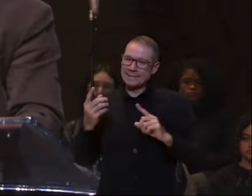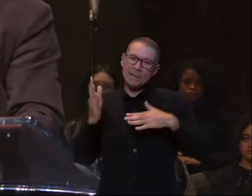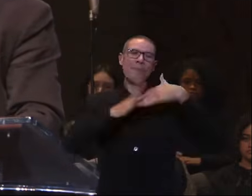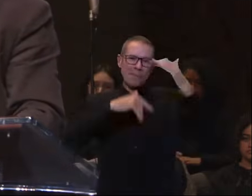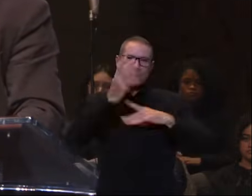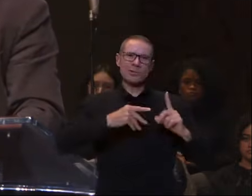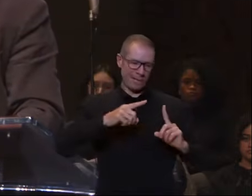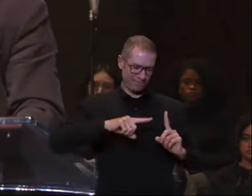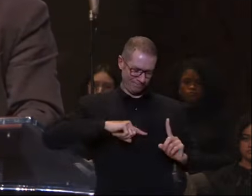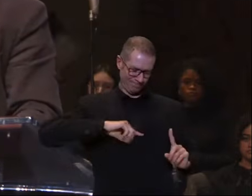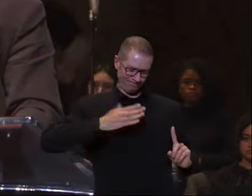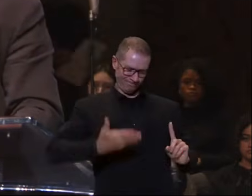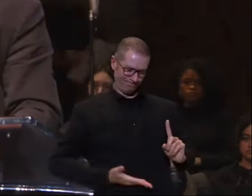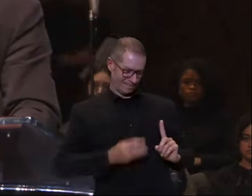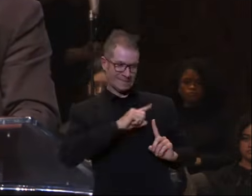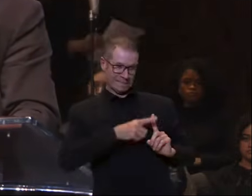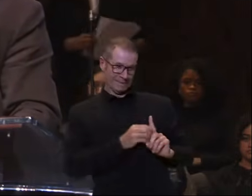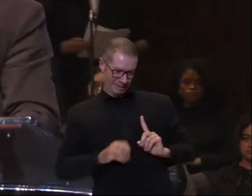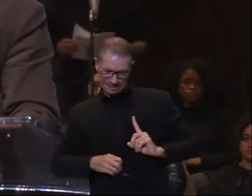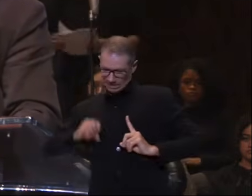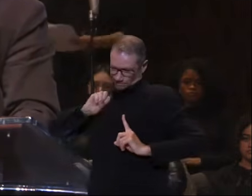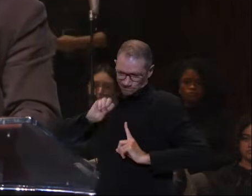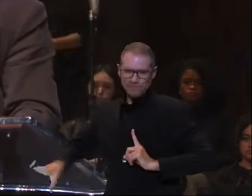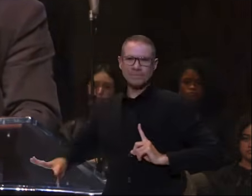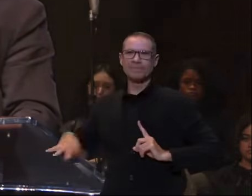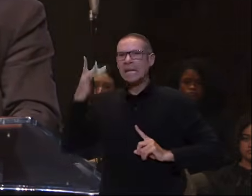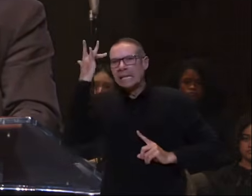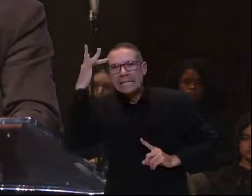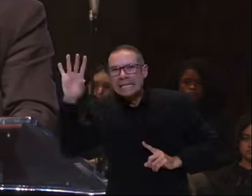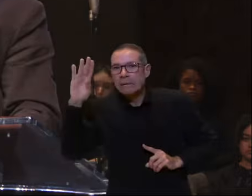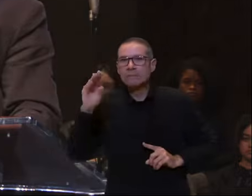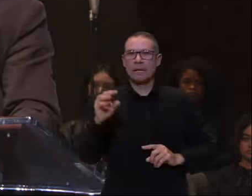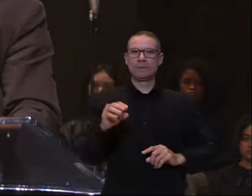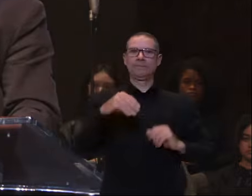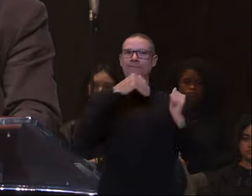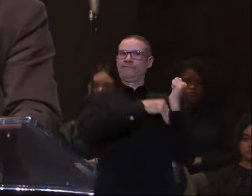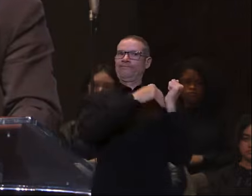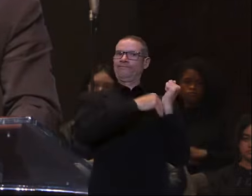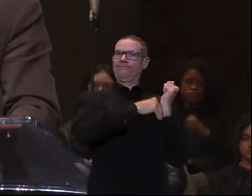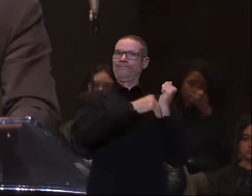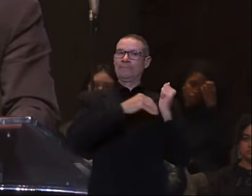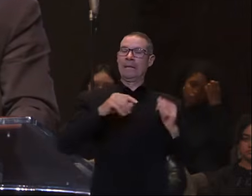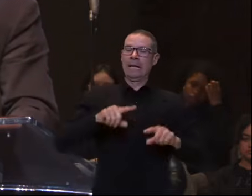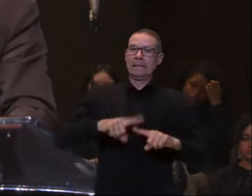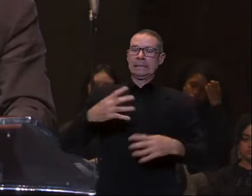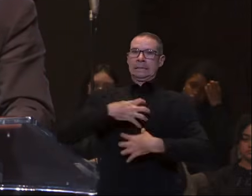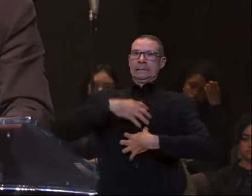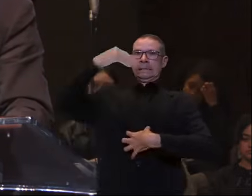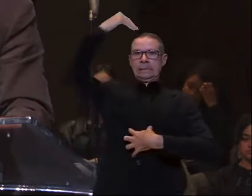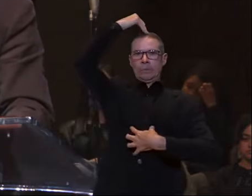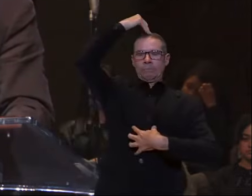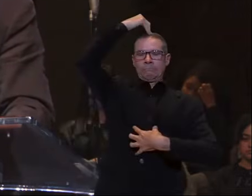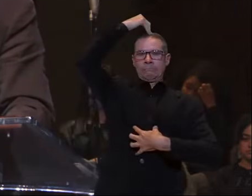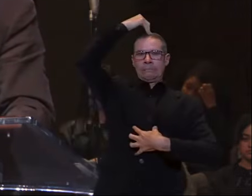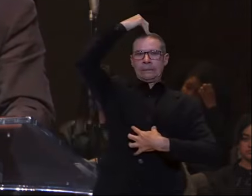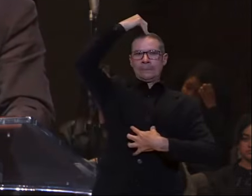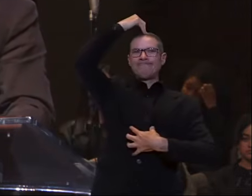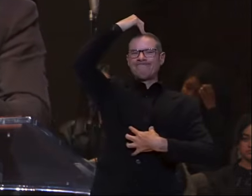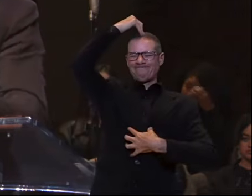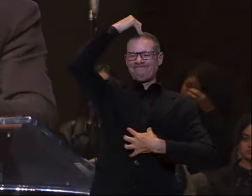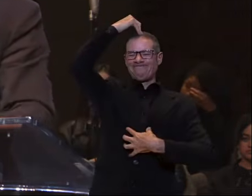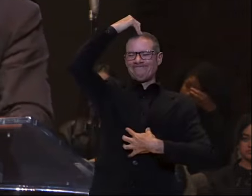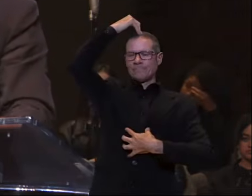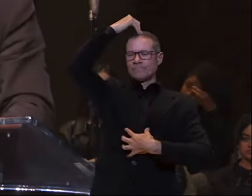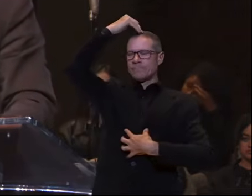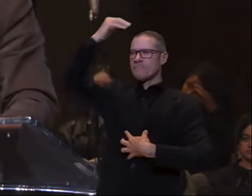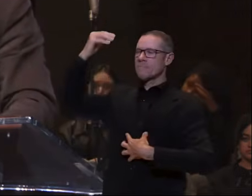e ninguém sabe disso, mas eu me sinto muito culpado. Eu dei